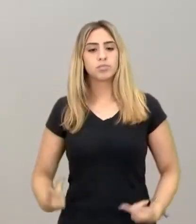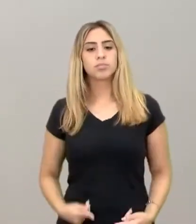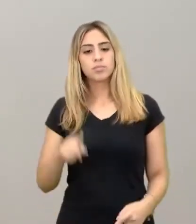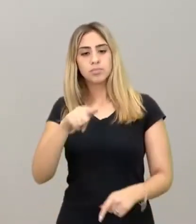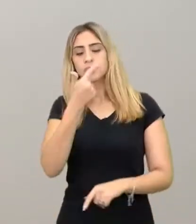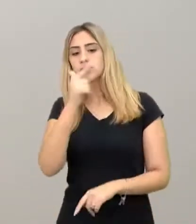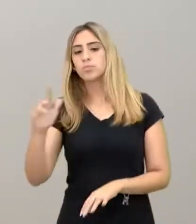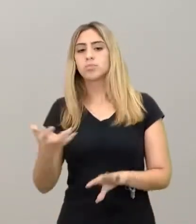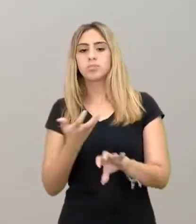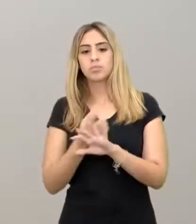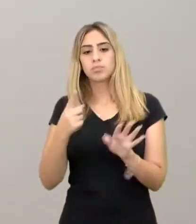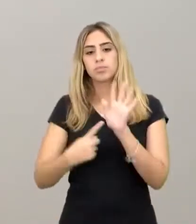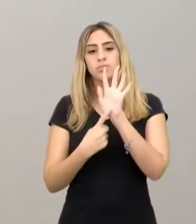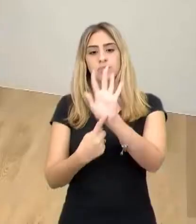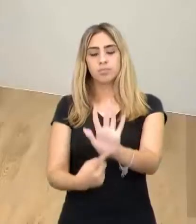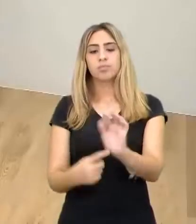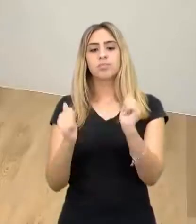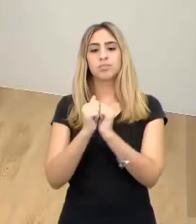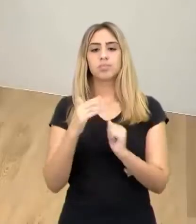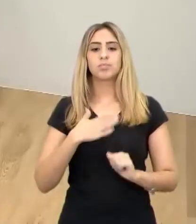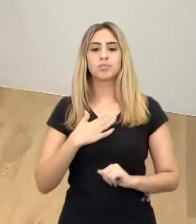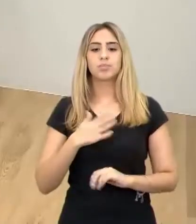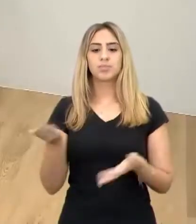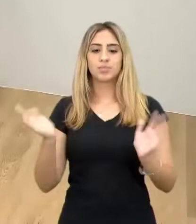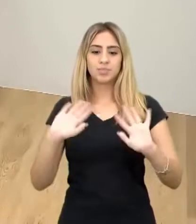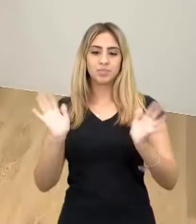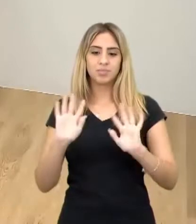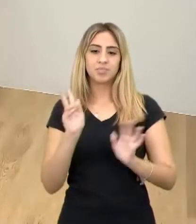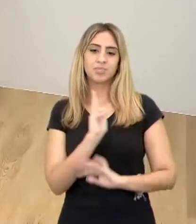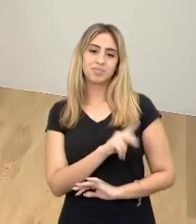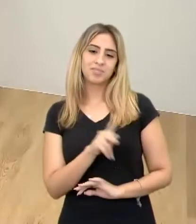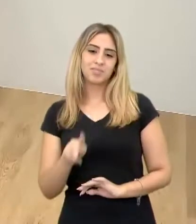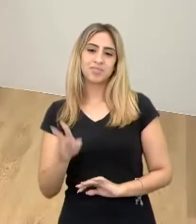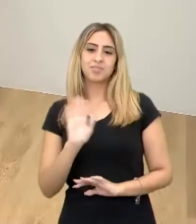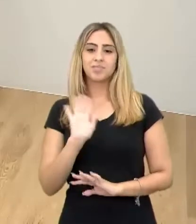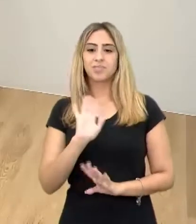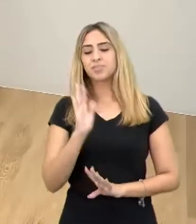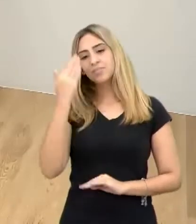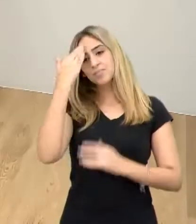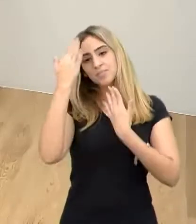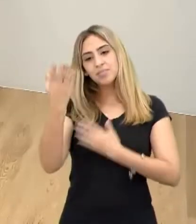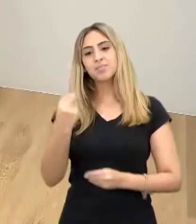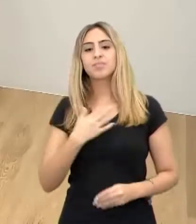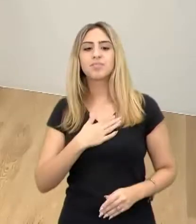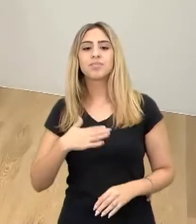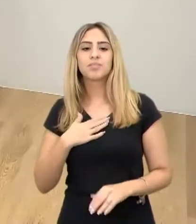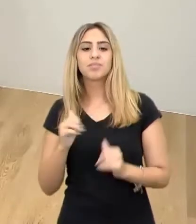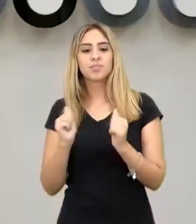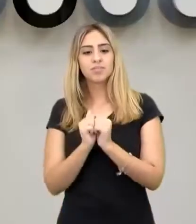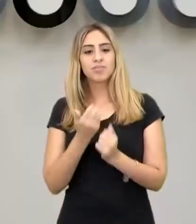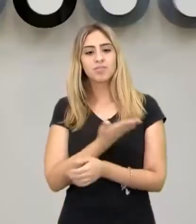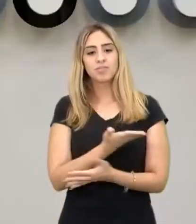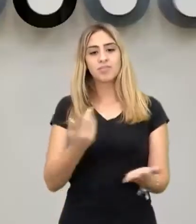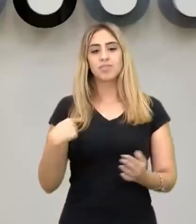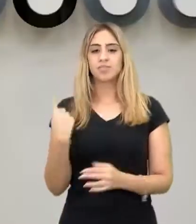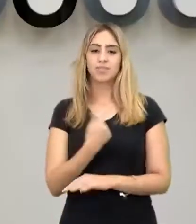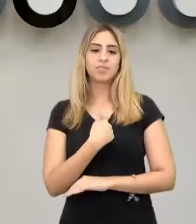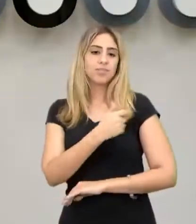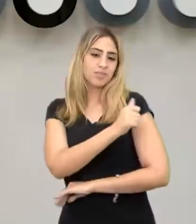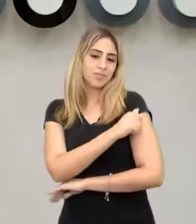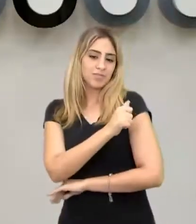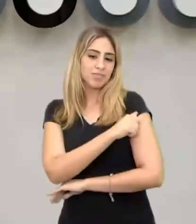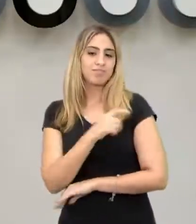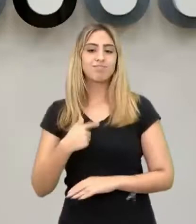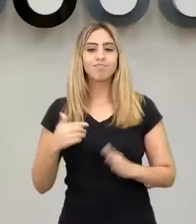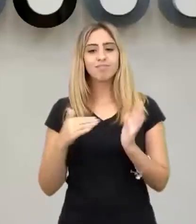outro componente. Ela vai se apresentar aqui. Olá, professora. Olá, Janaína. Muito obrigada. É sempre um prazer imenso estar aqui com os nossos